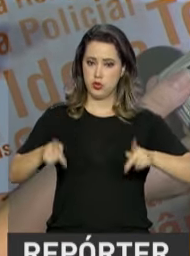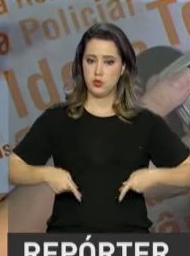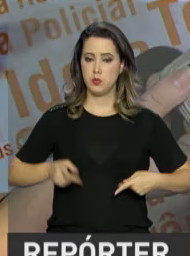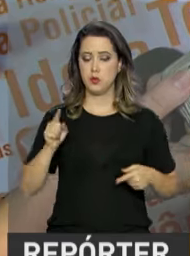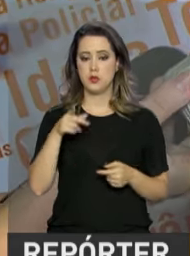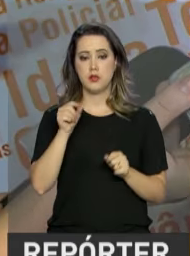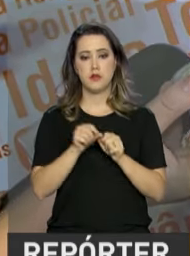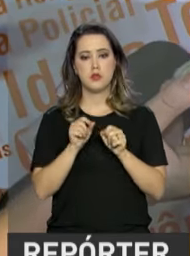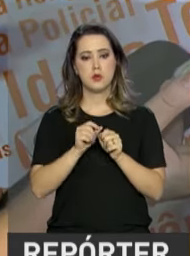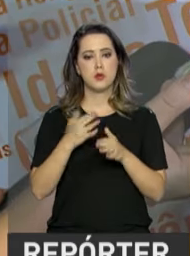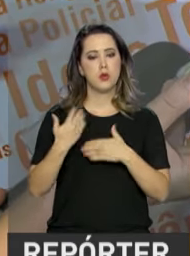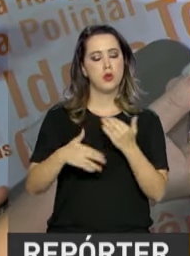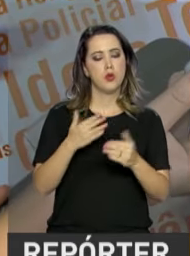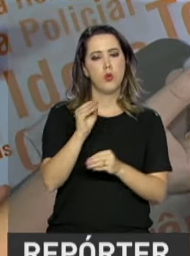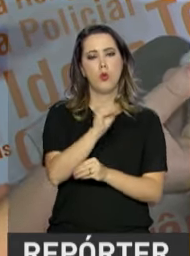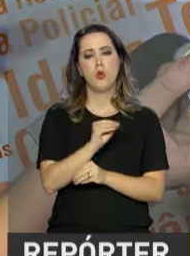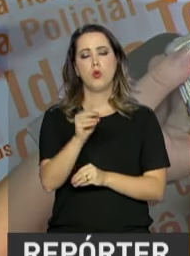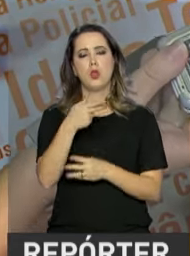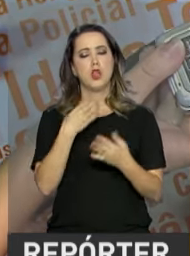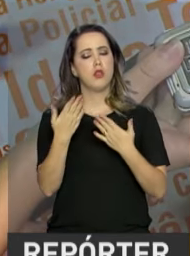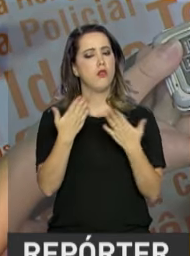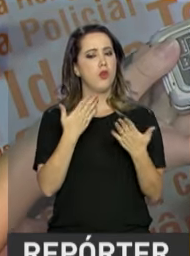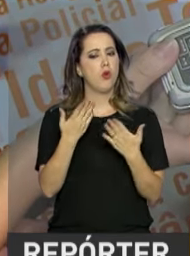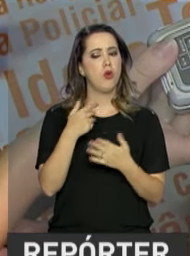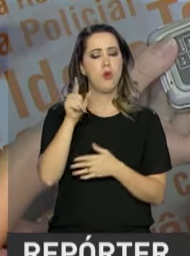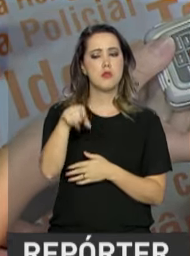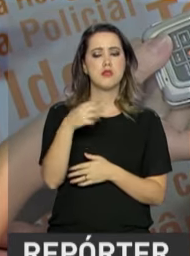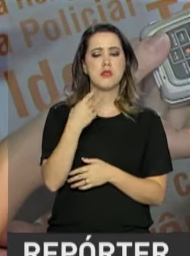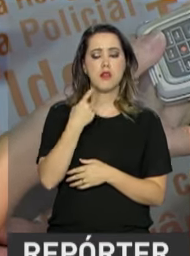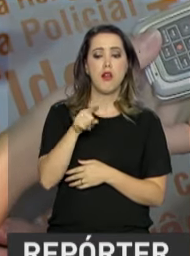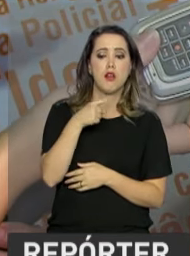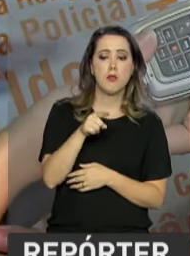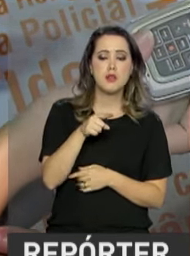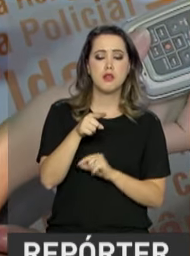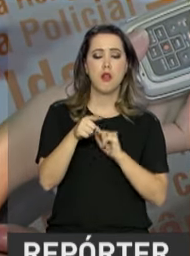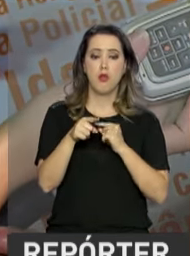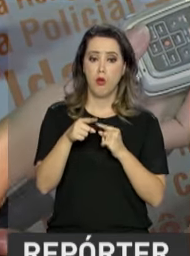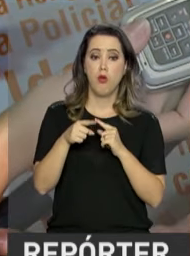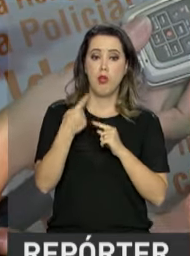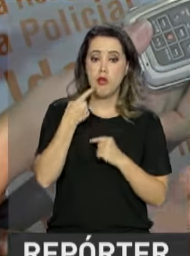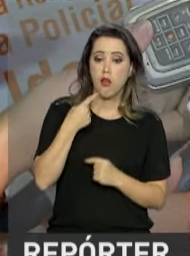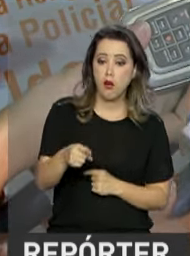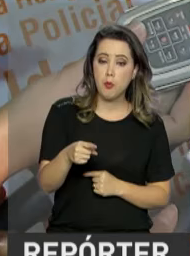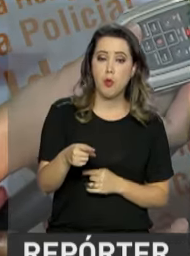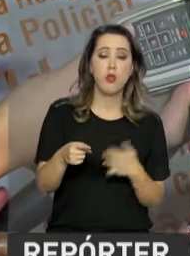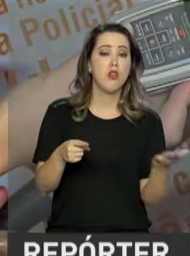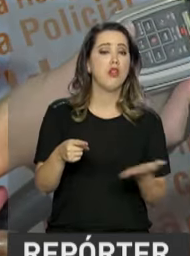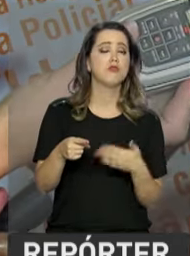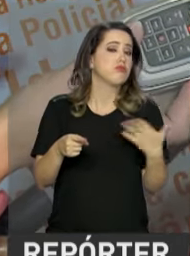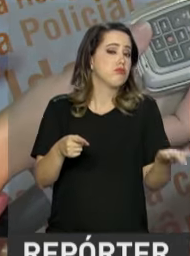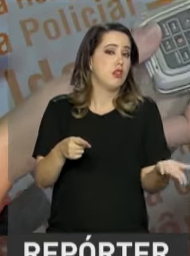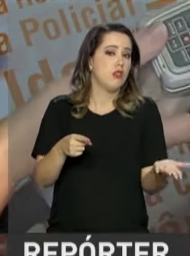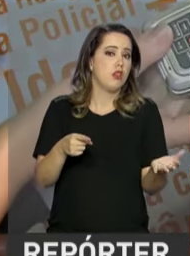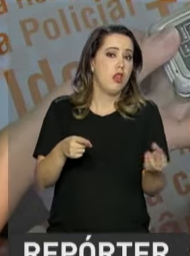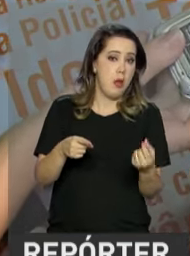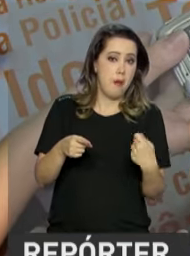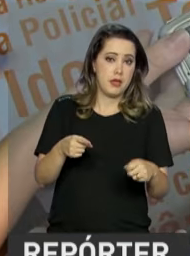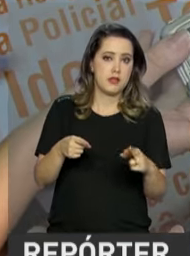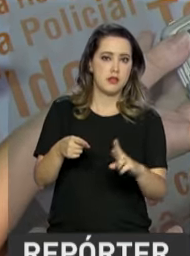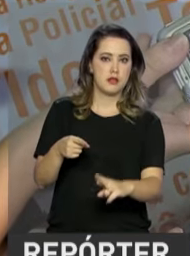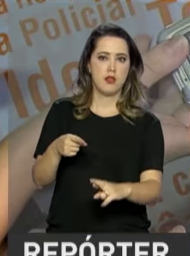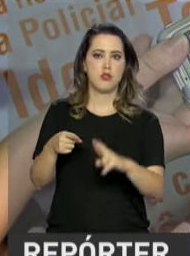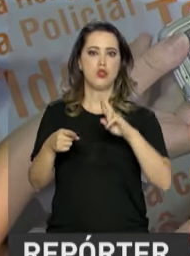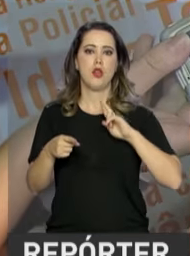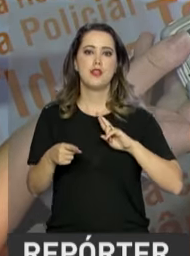está sendo tratada essa denúncia e qual o retorno, qual a conclusão dessa denúncia.